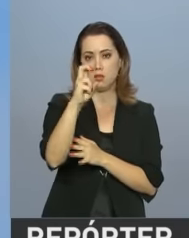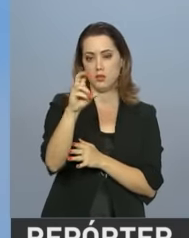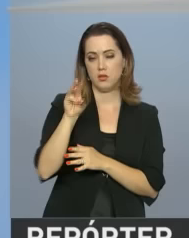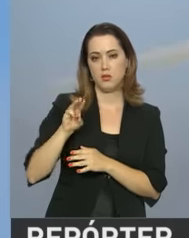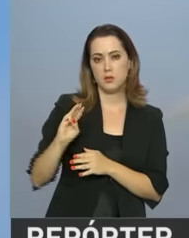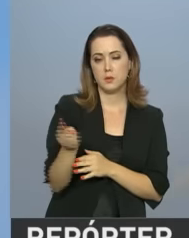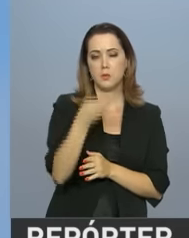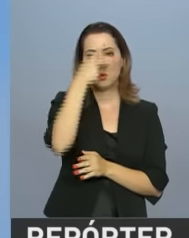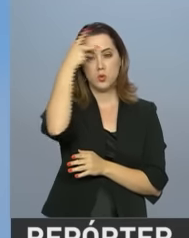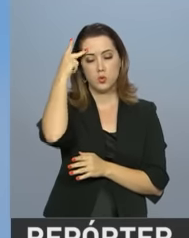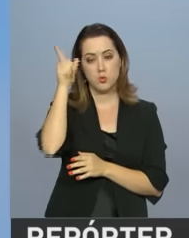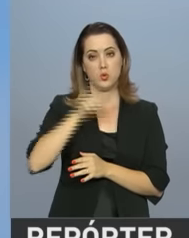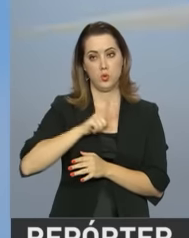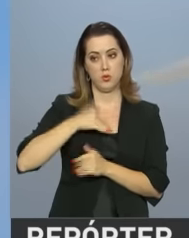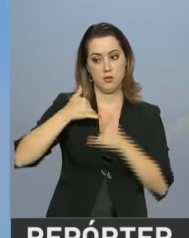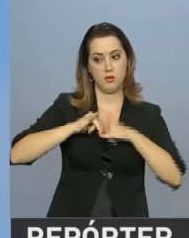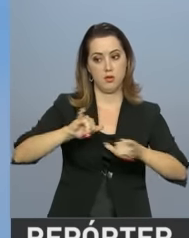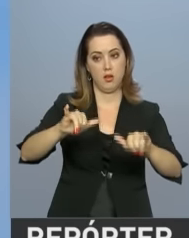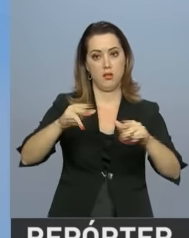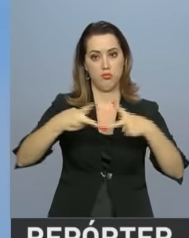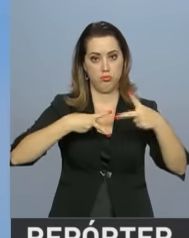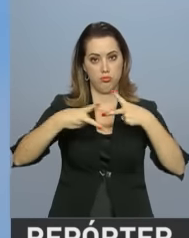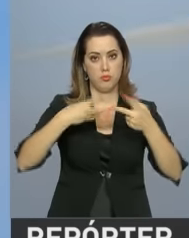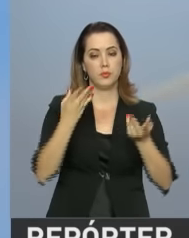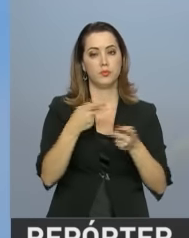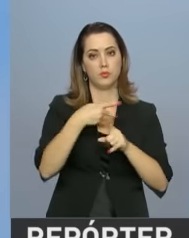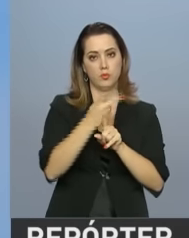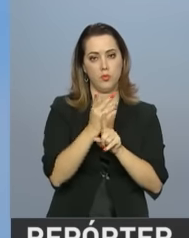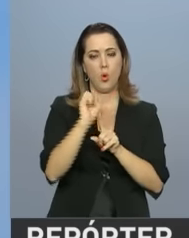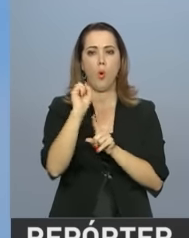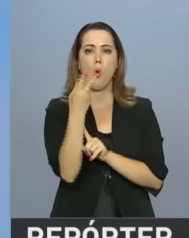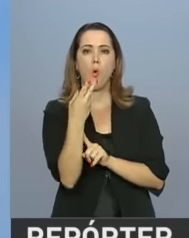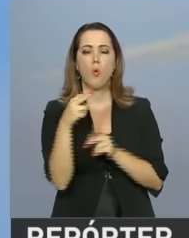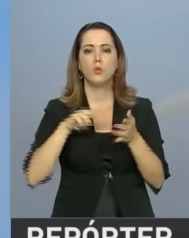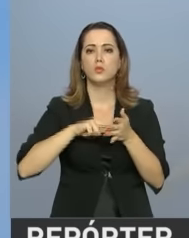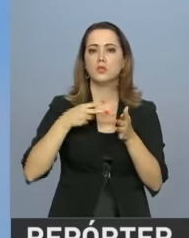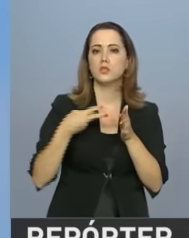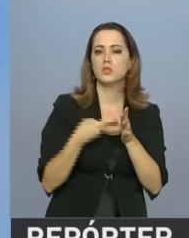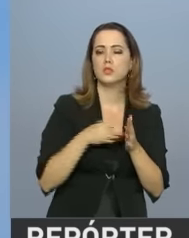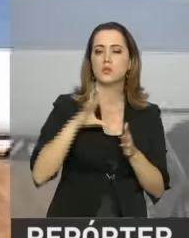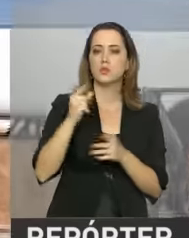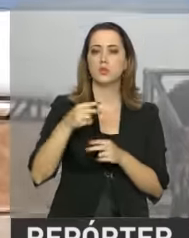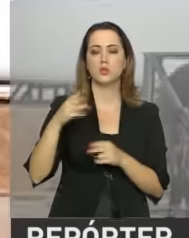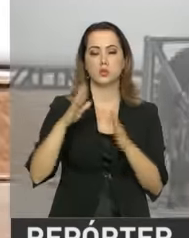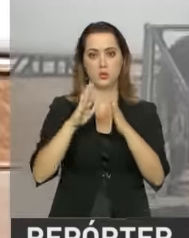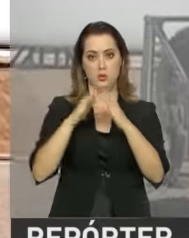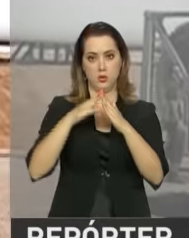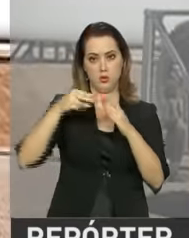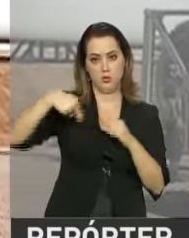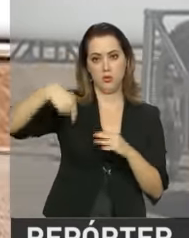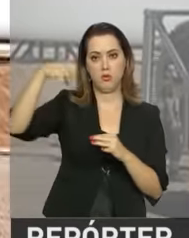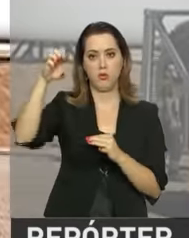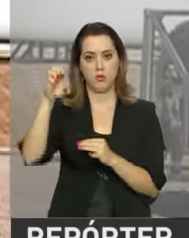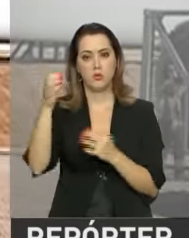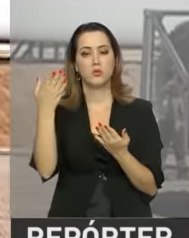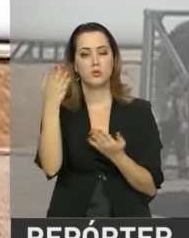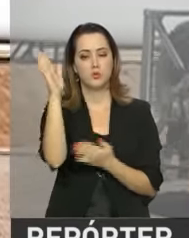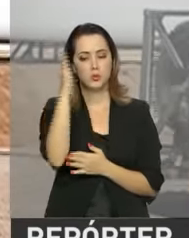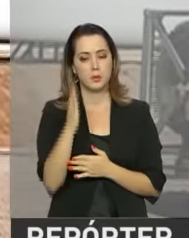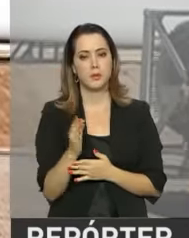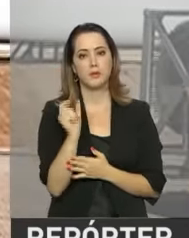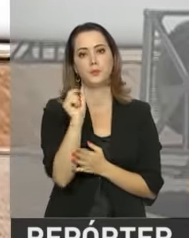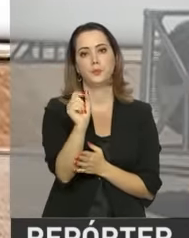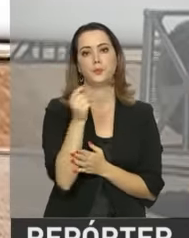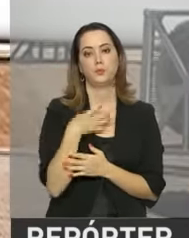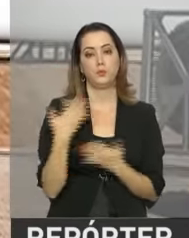pessoas abastecidas ou todas as residências da região Nordeste do Brasil o plano decenal de expansão de